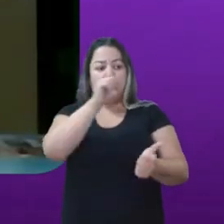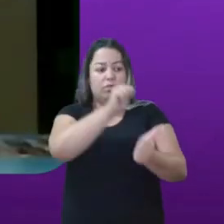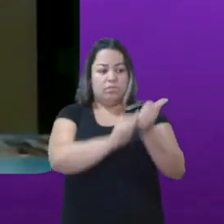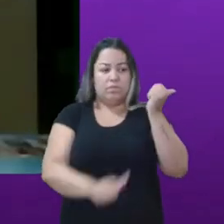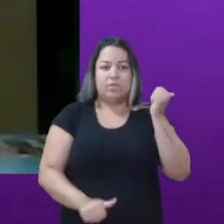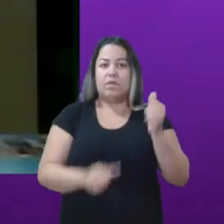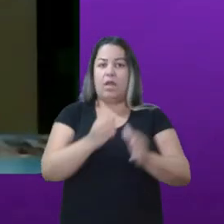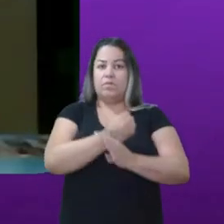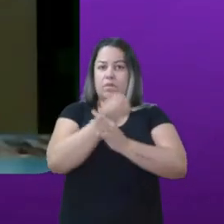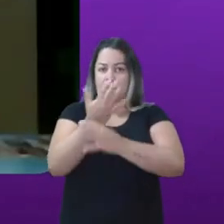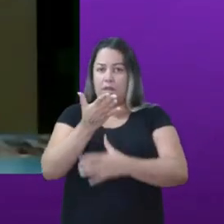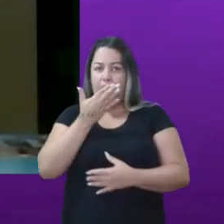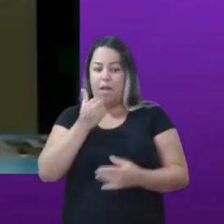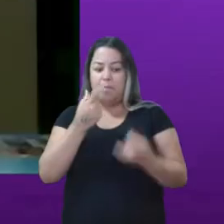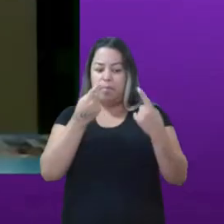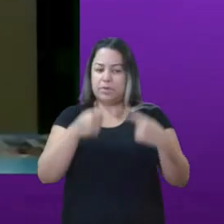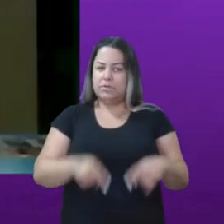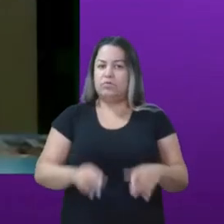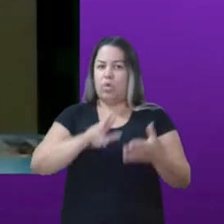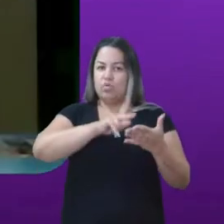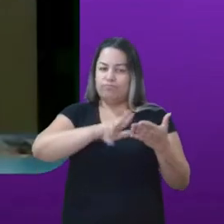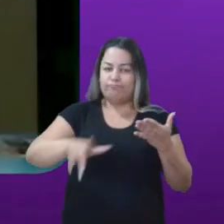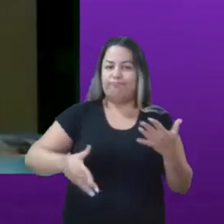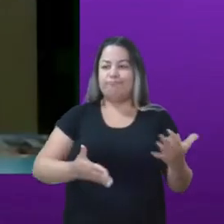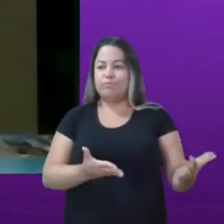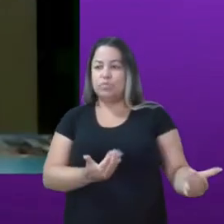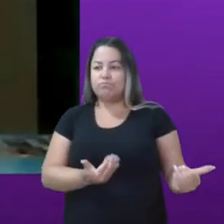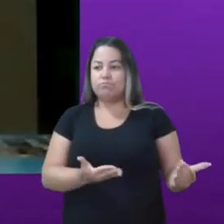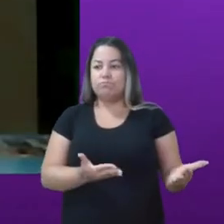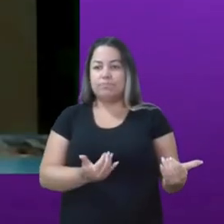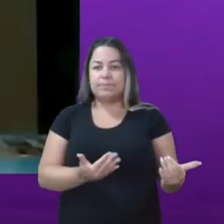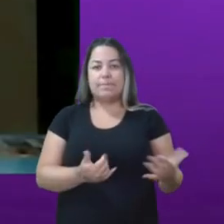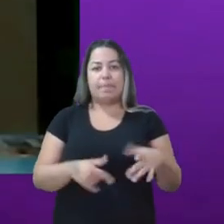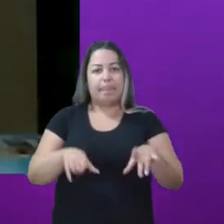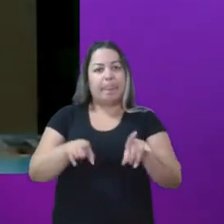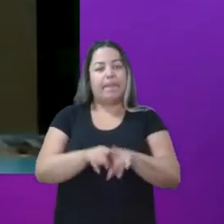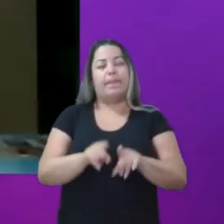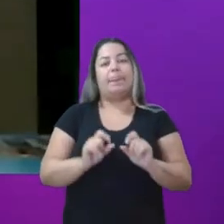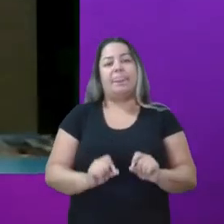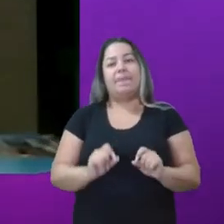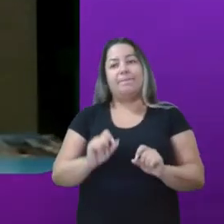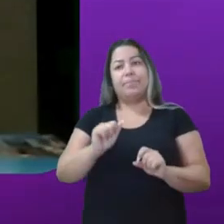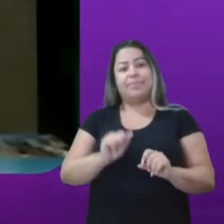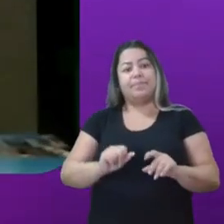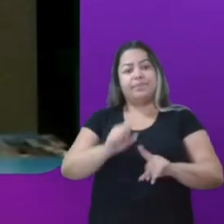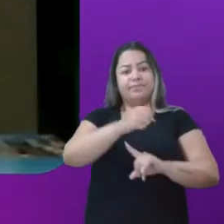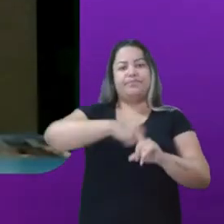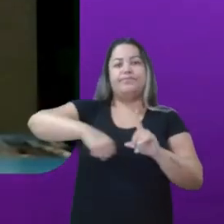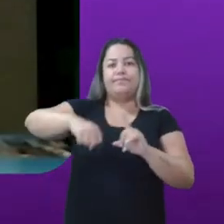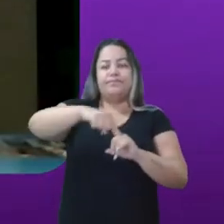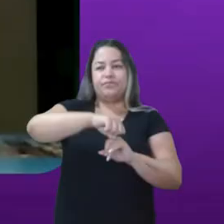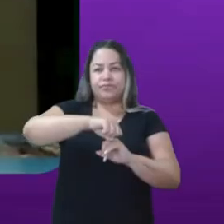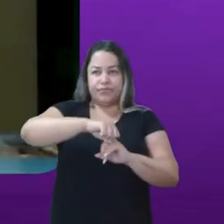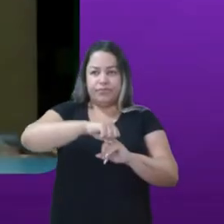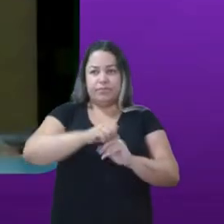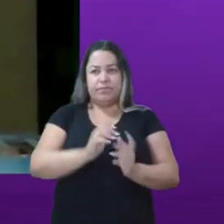segurança alimentar, a política de gênero, de juventude e também a assistência social.